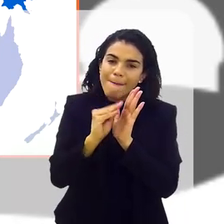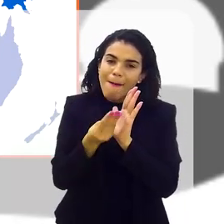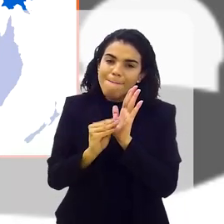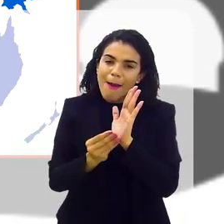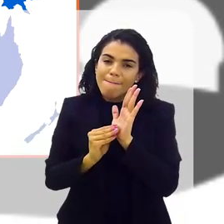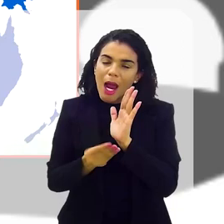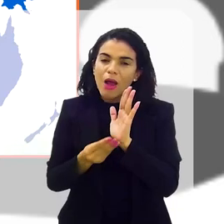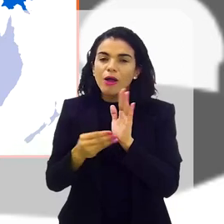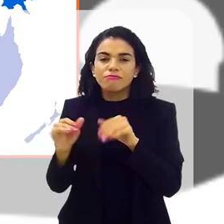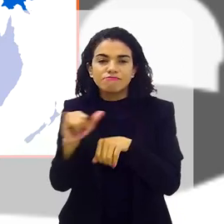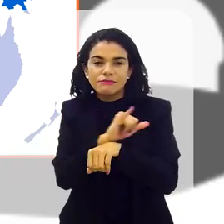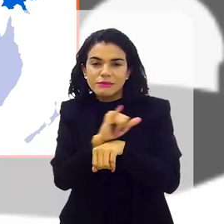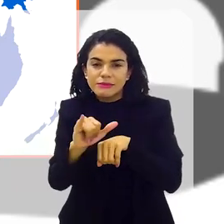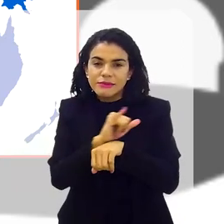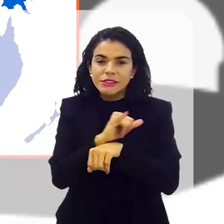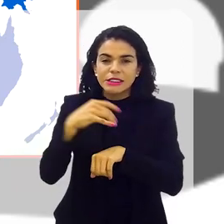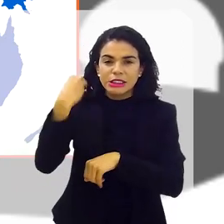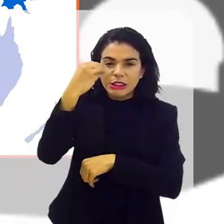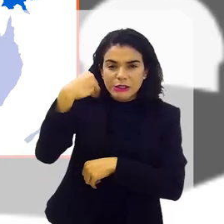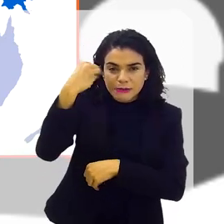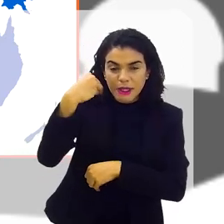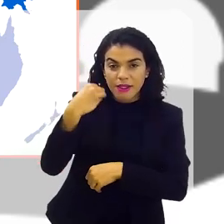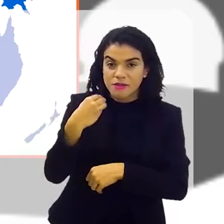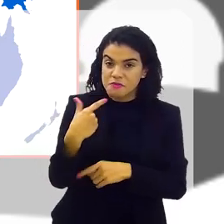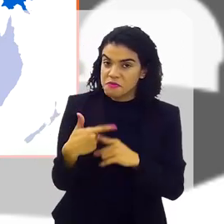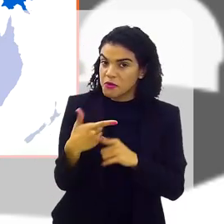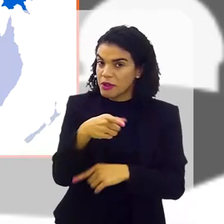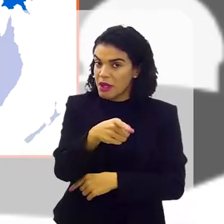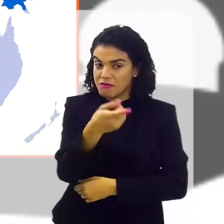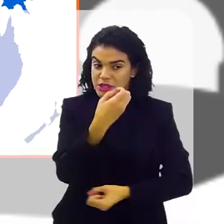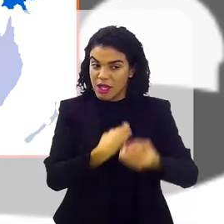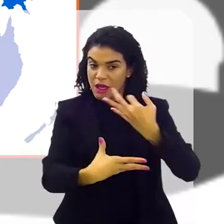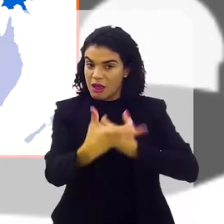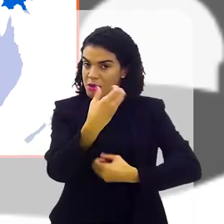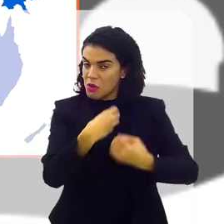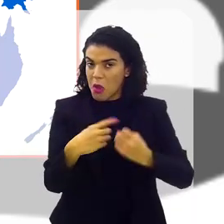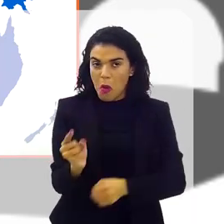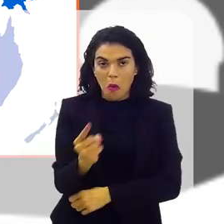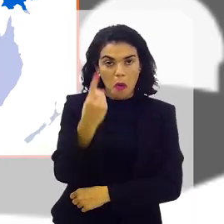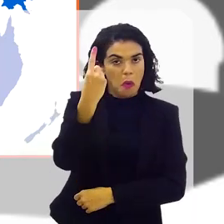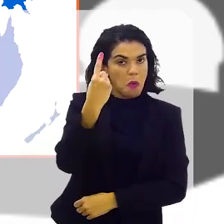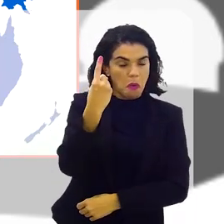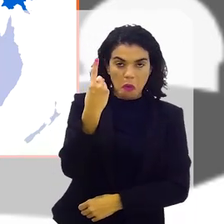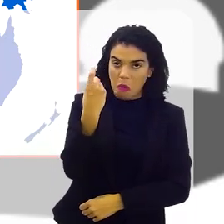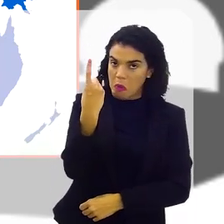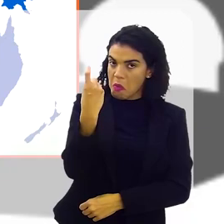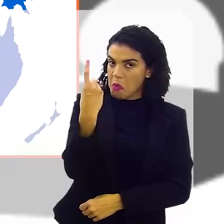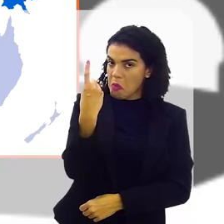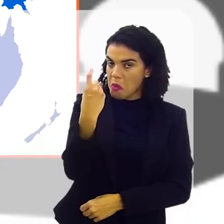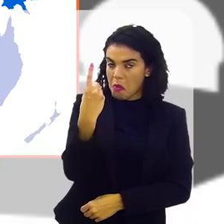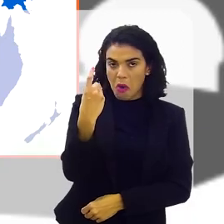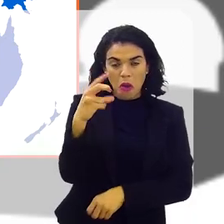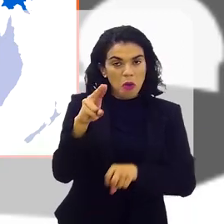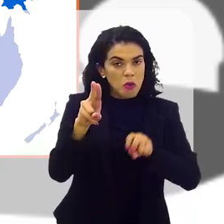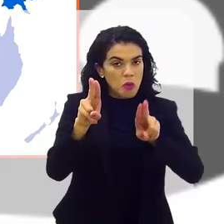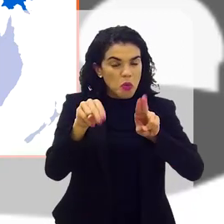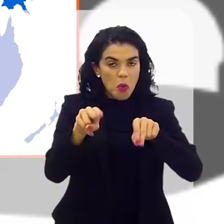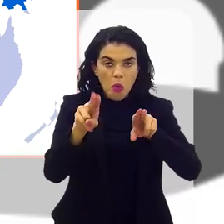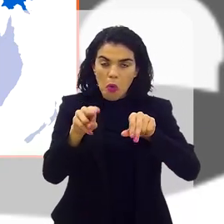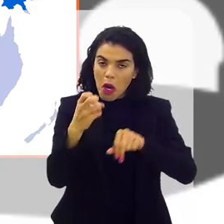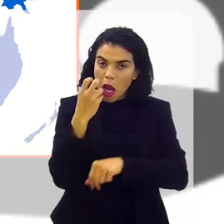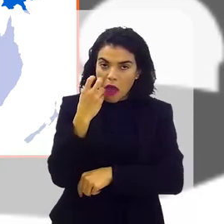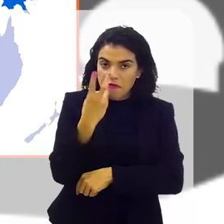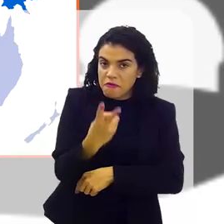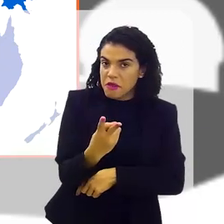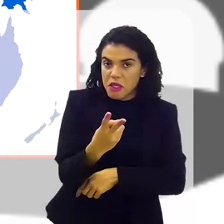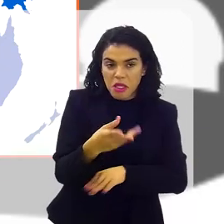sistematicamente todas as suas experiências porque isso é o único não se ouviu falar antes